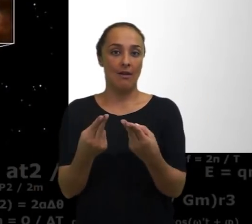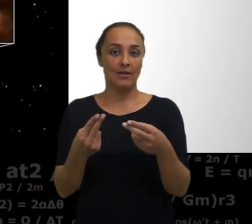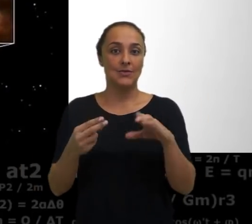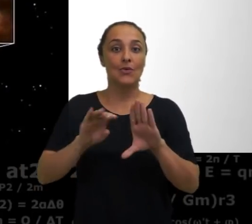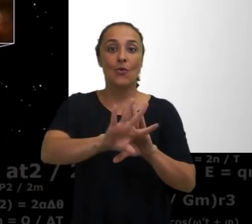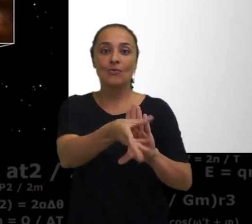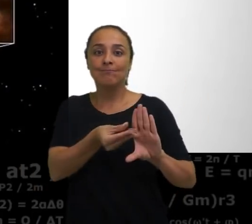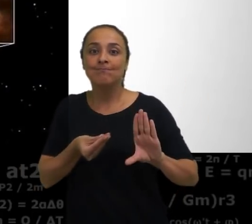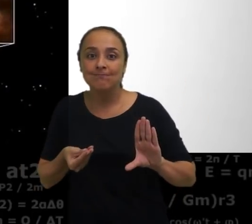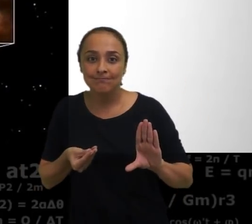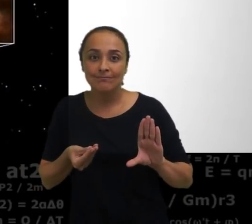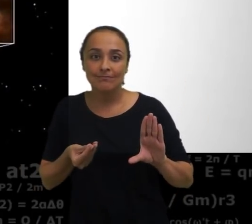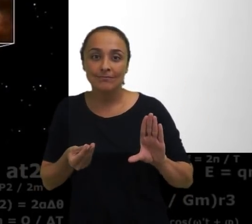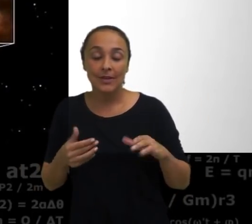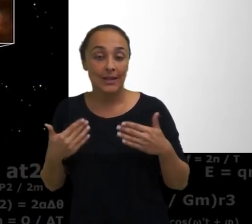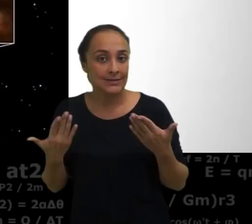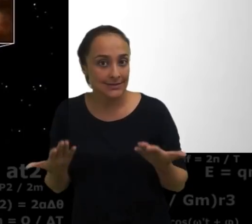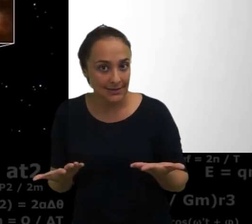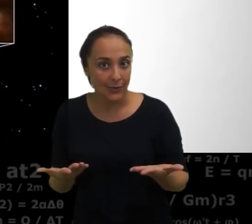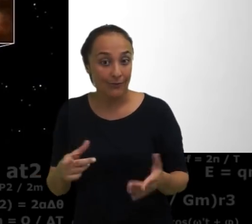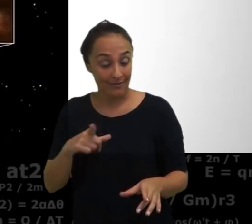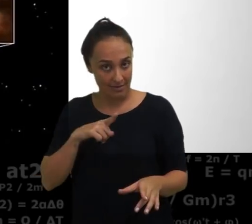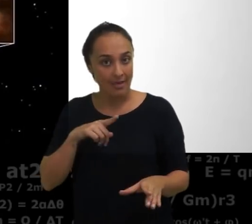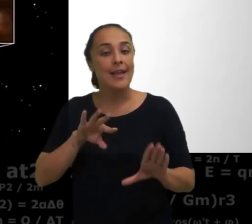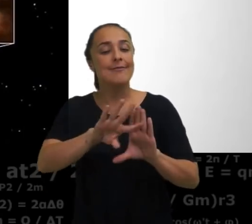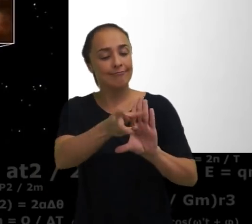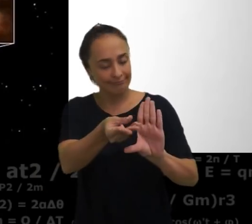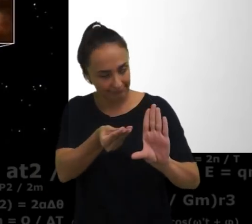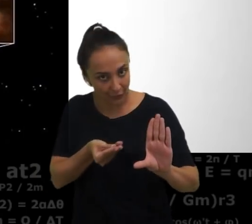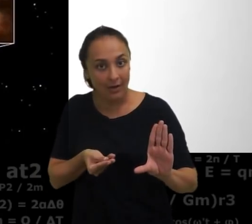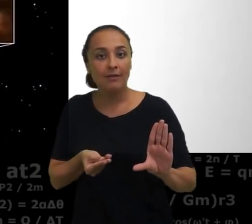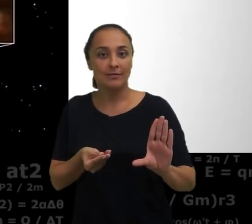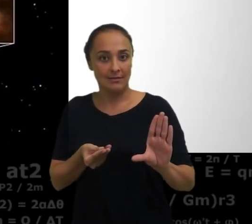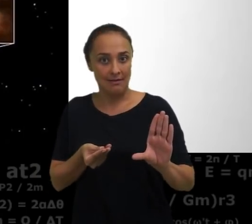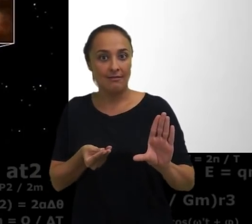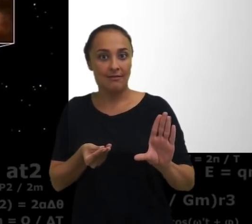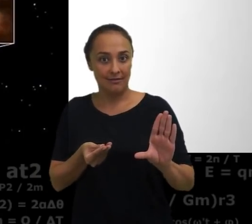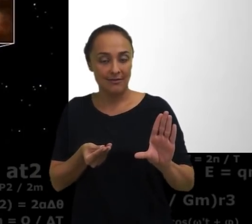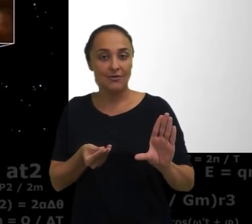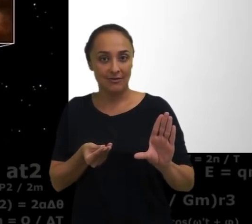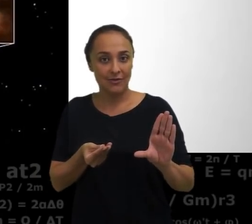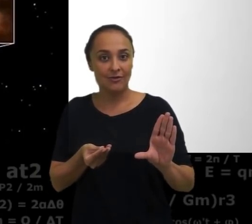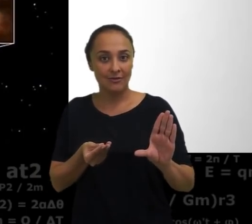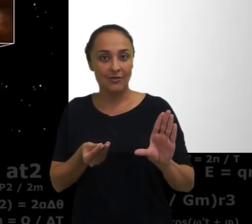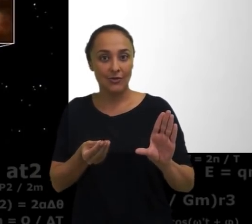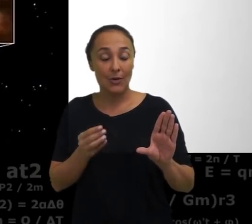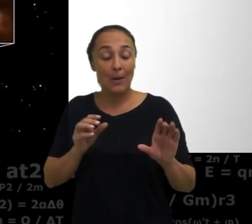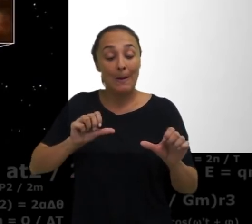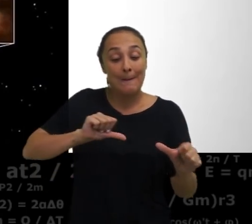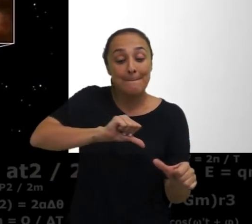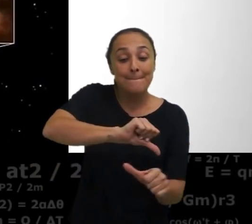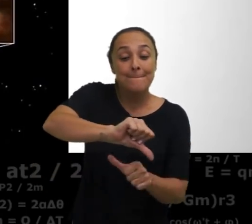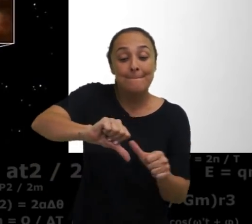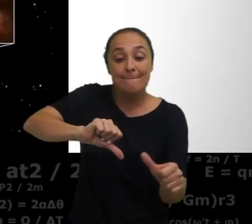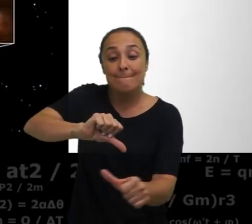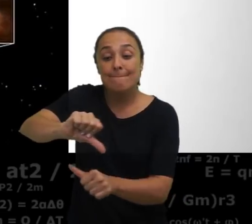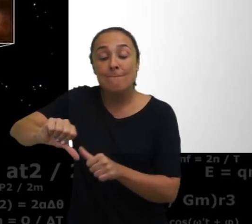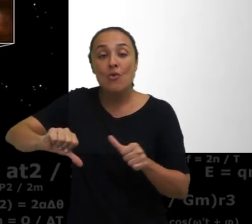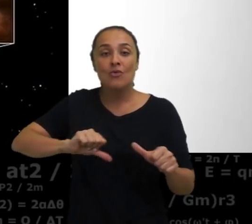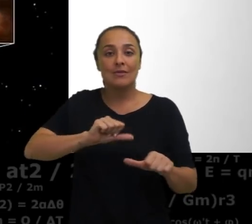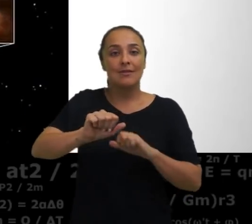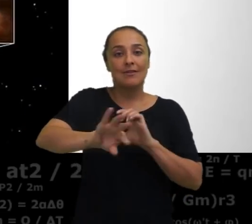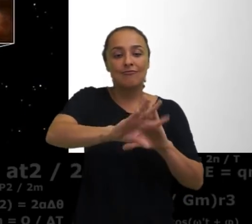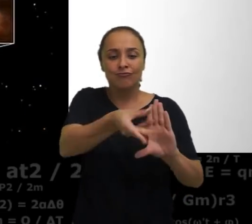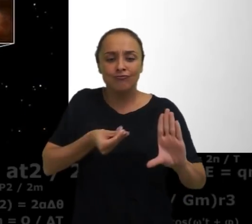no disco de acreção é tão grande que os fótons, as partículas de luz, ao incidirem na matéria